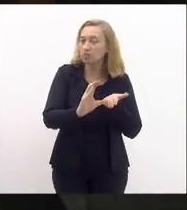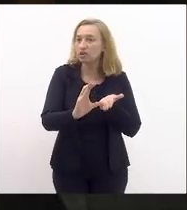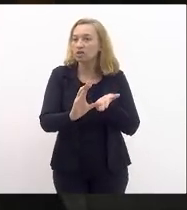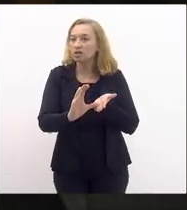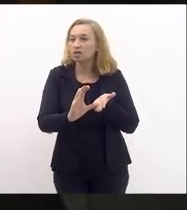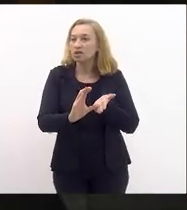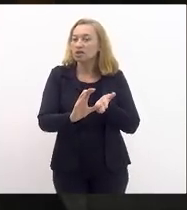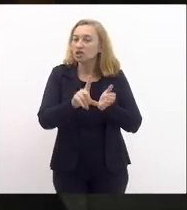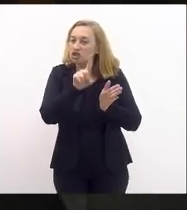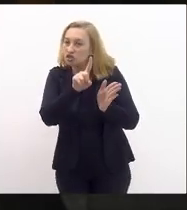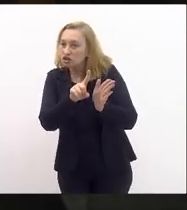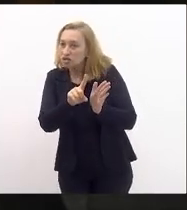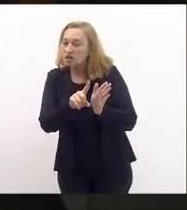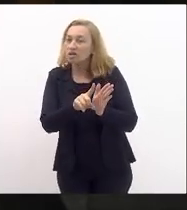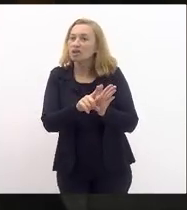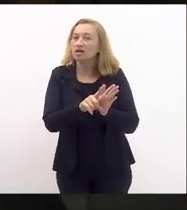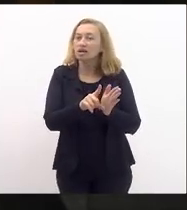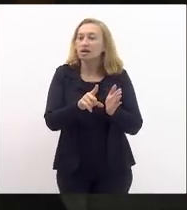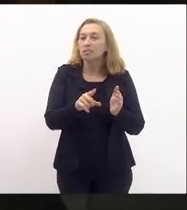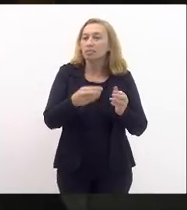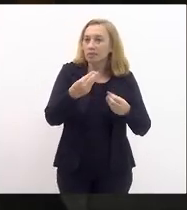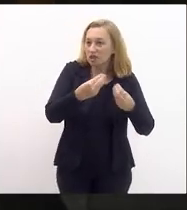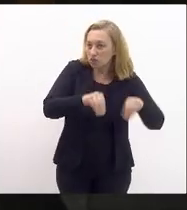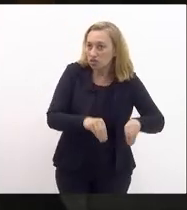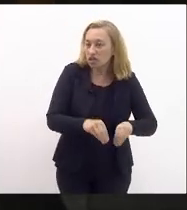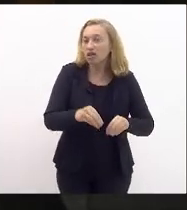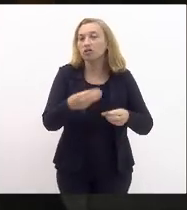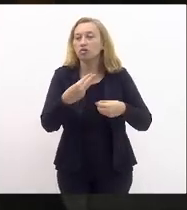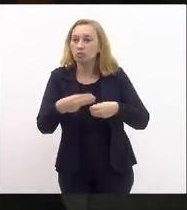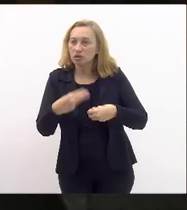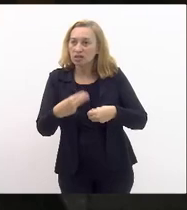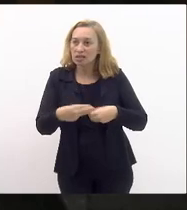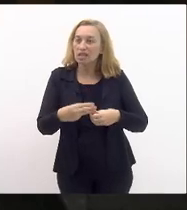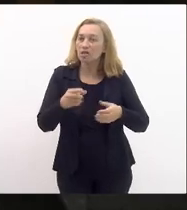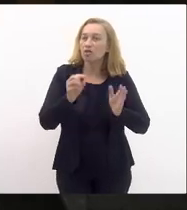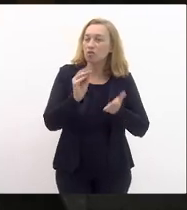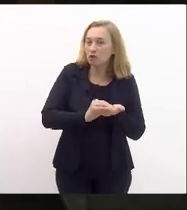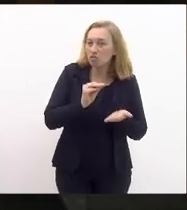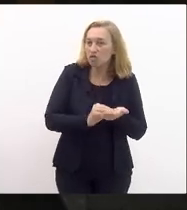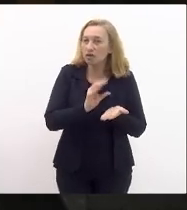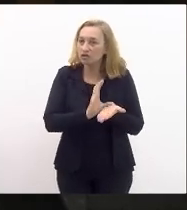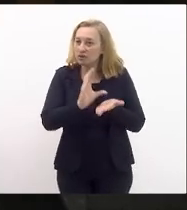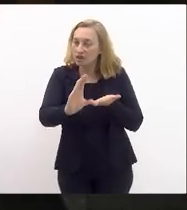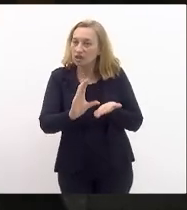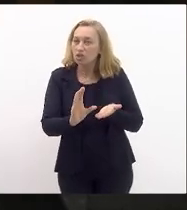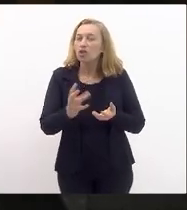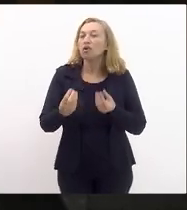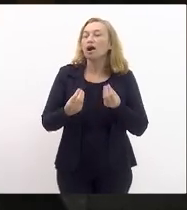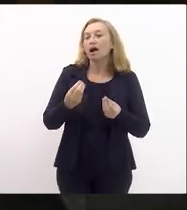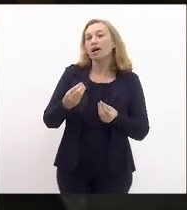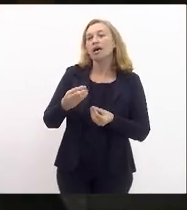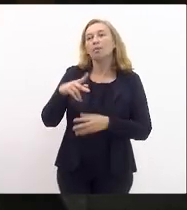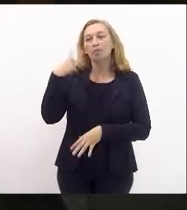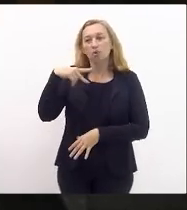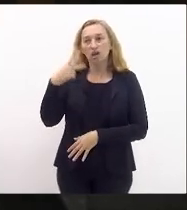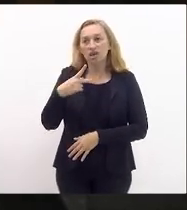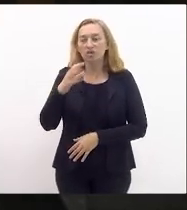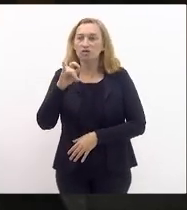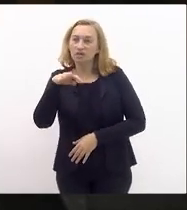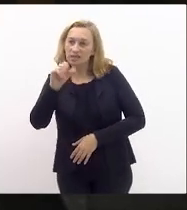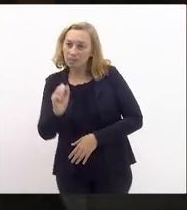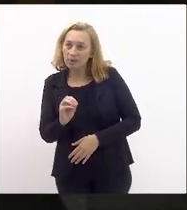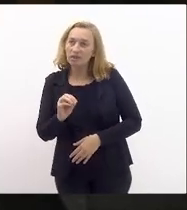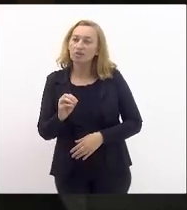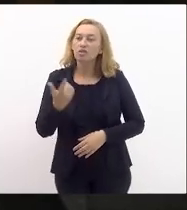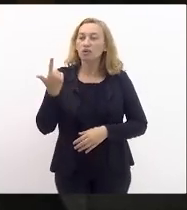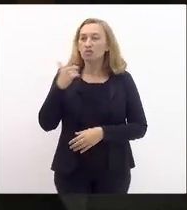do município e levando à diminuição da rede por falta de financiamento. Com a política de cofinanciamento, a gente tem conseguido fazer com que